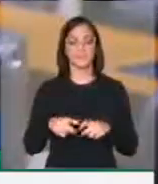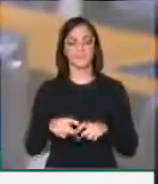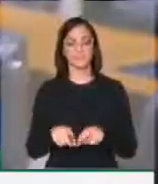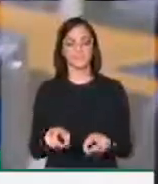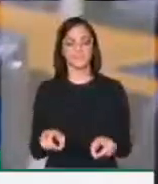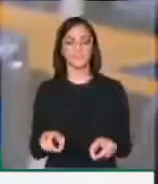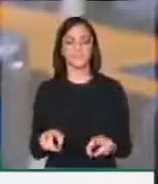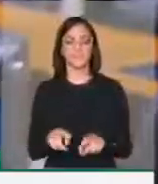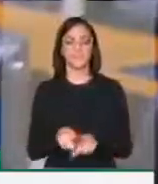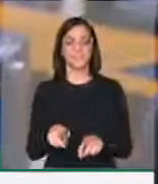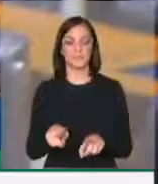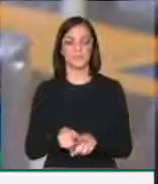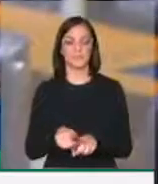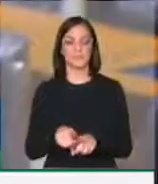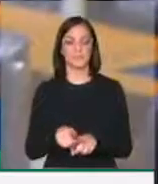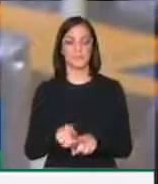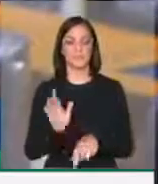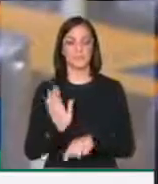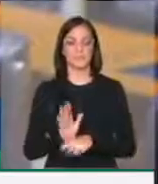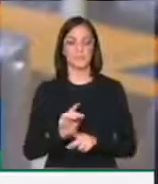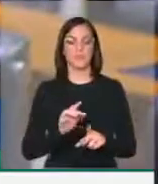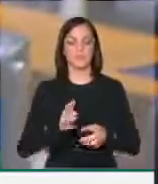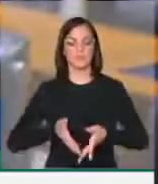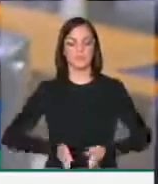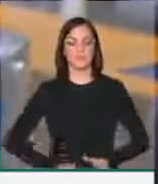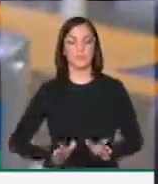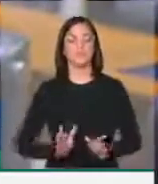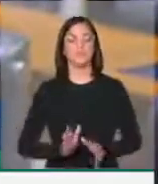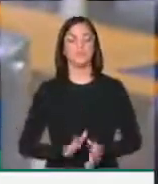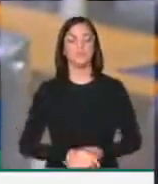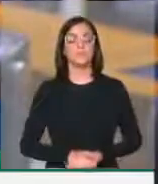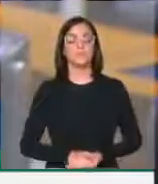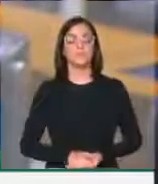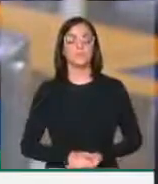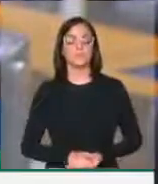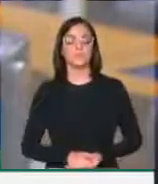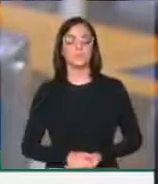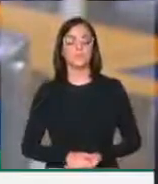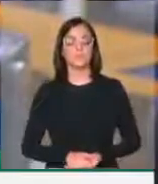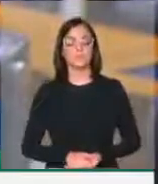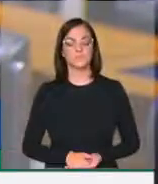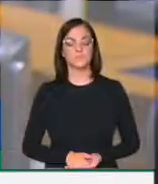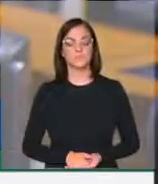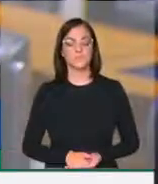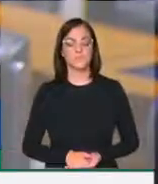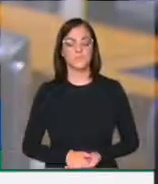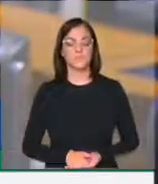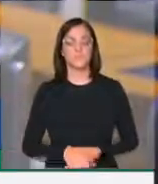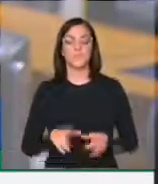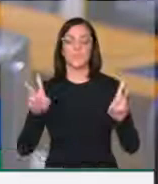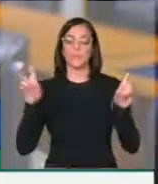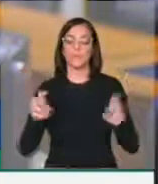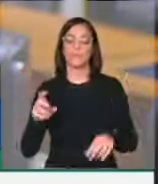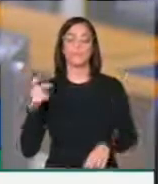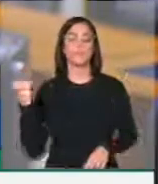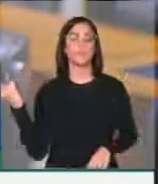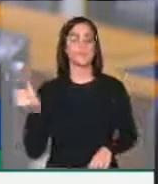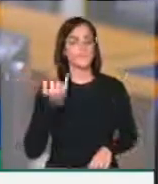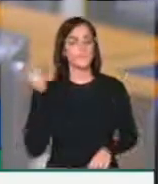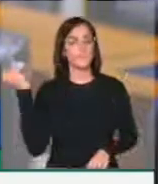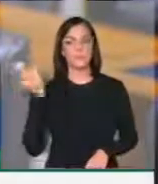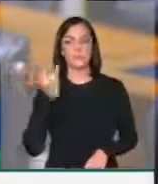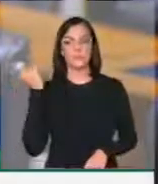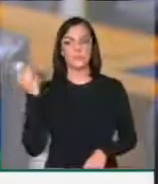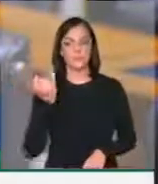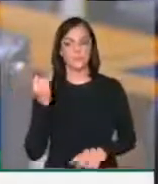e obstetra, também é um colega, porque esse tema é muito importante, porque ele é a principal causa